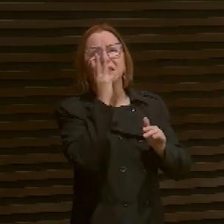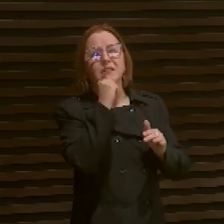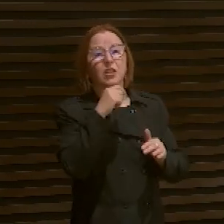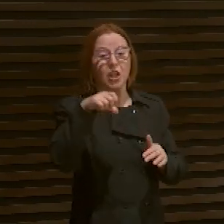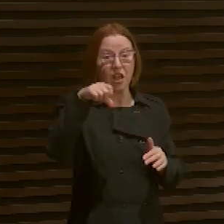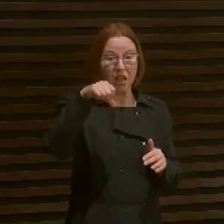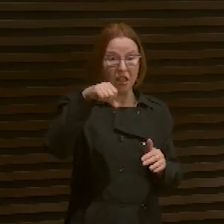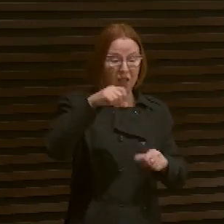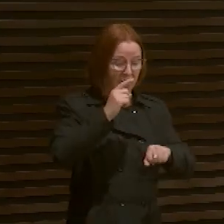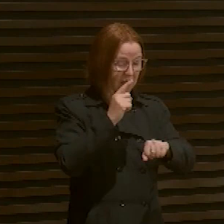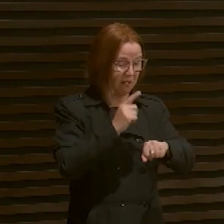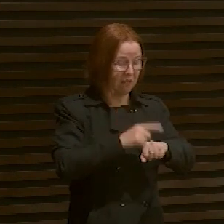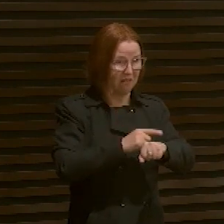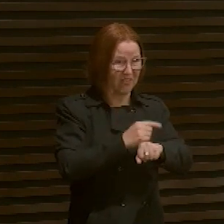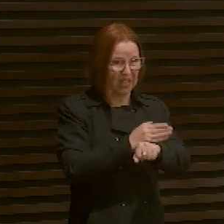angústia.